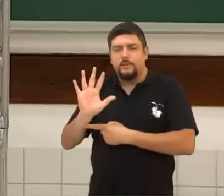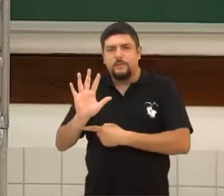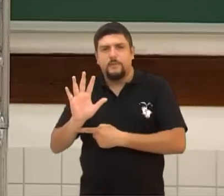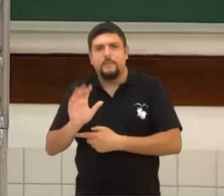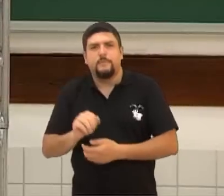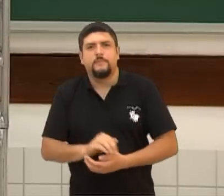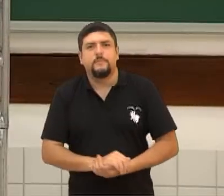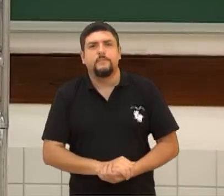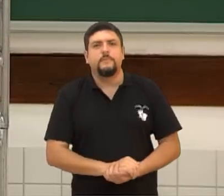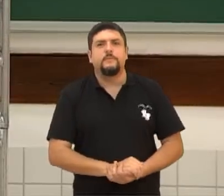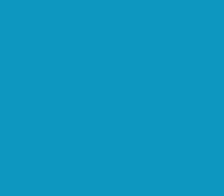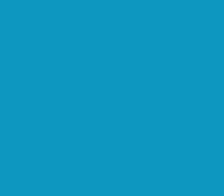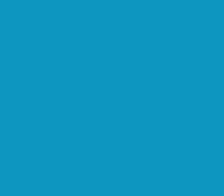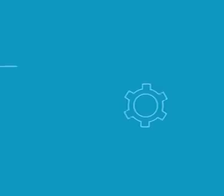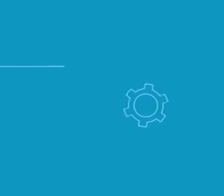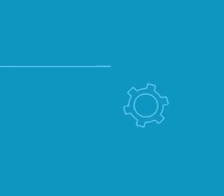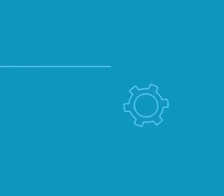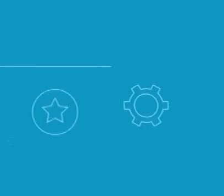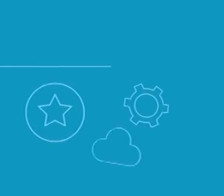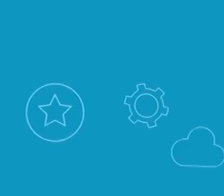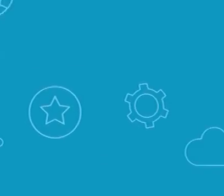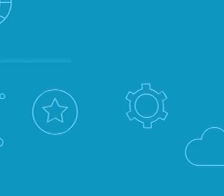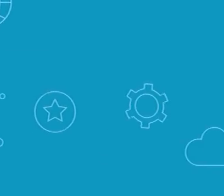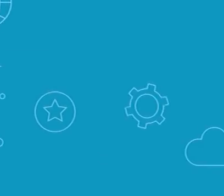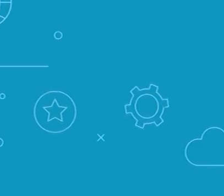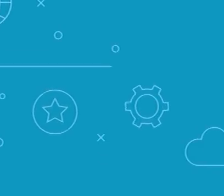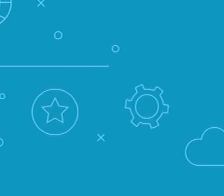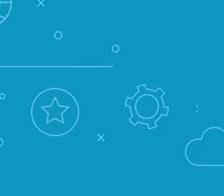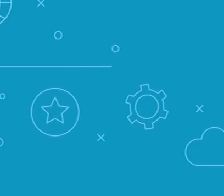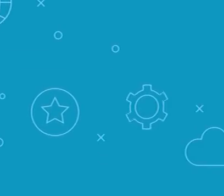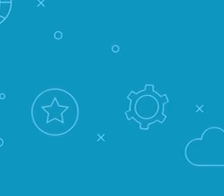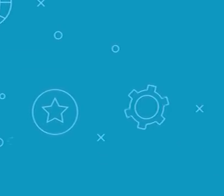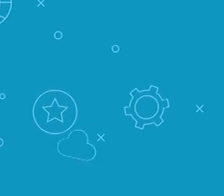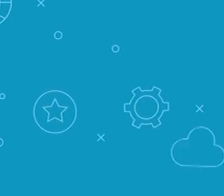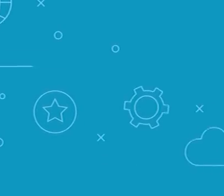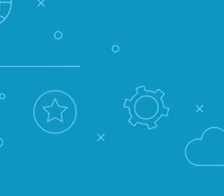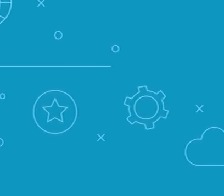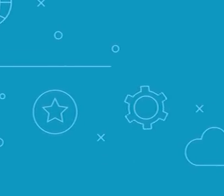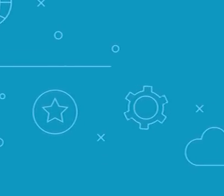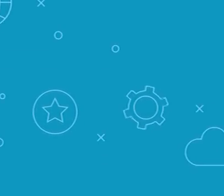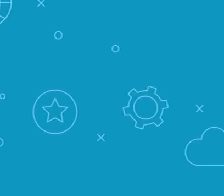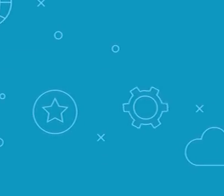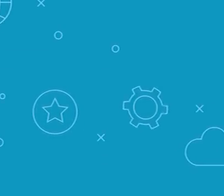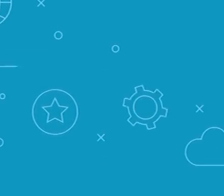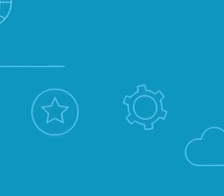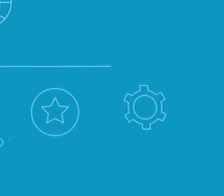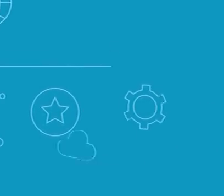conto com você.